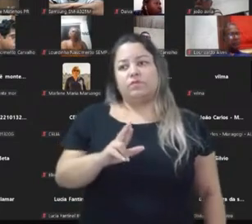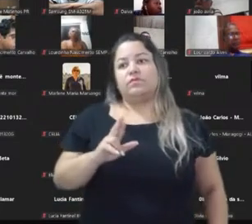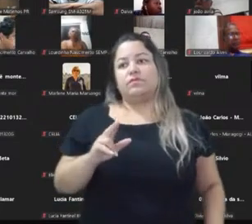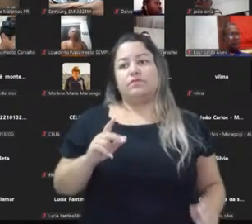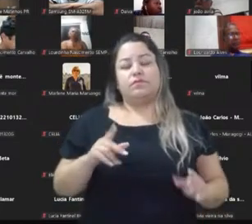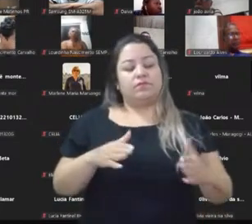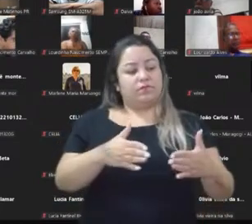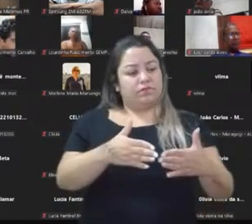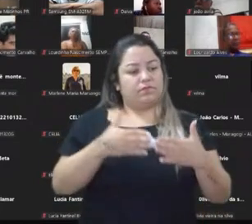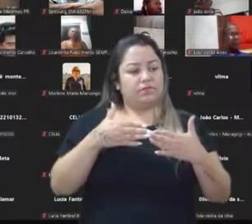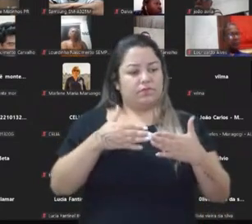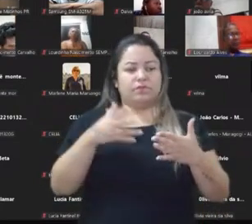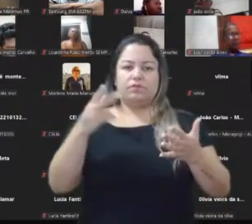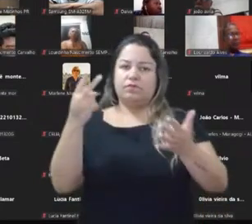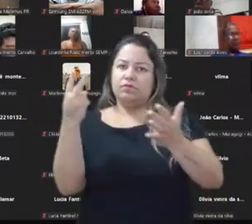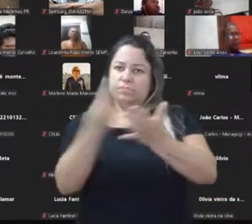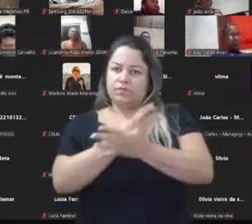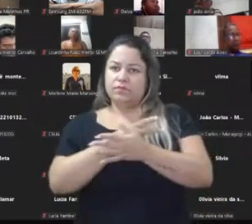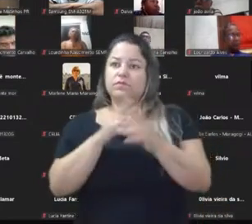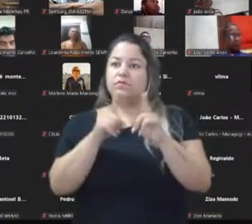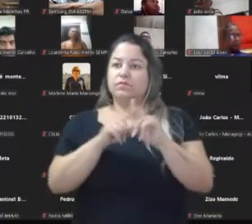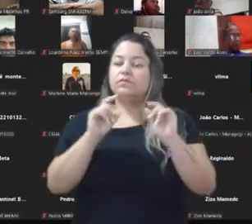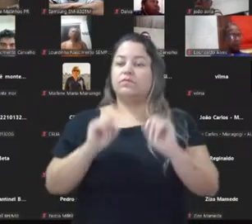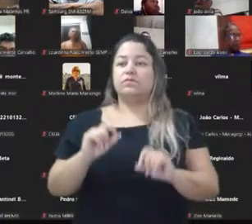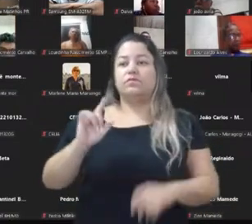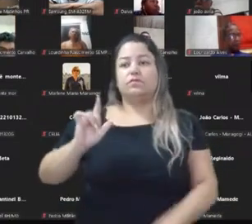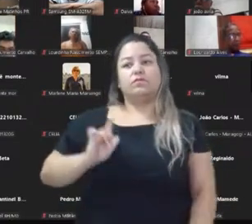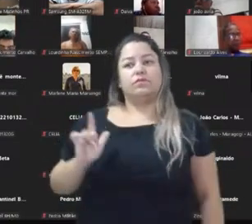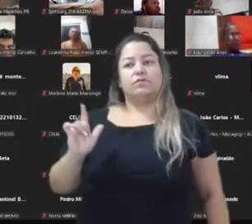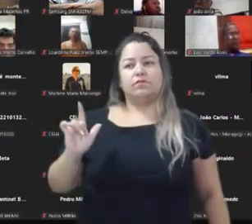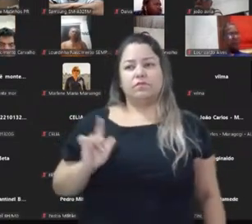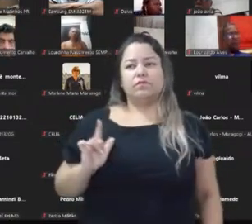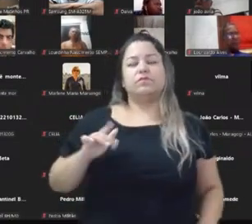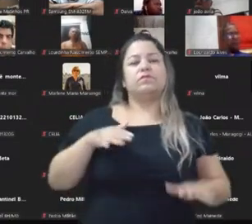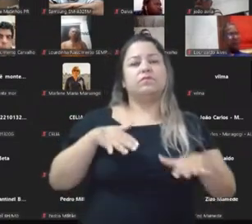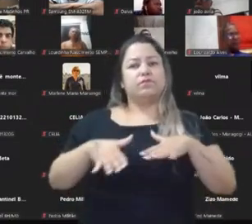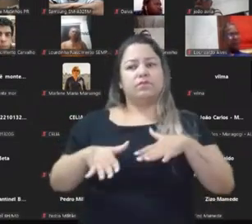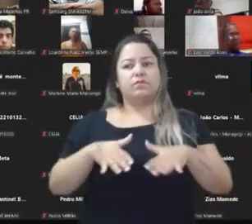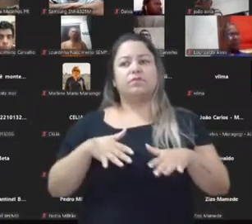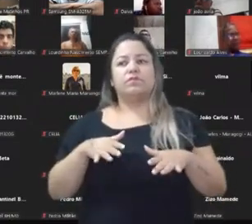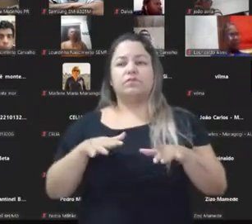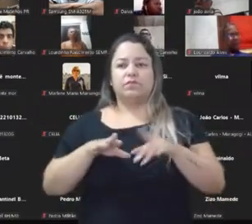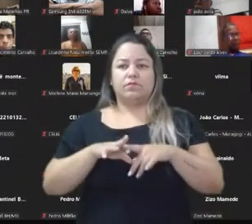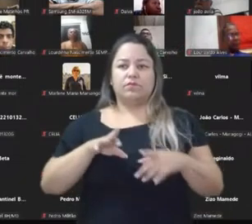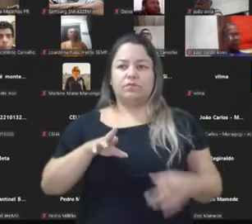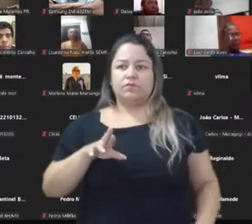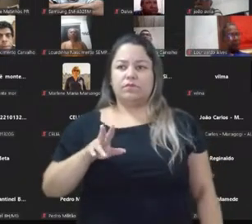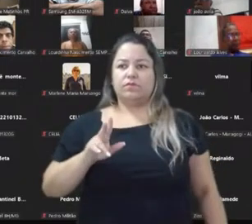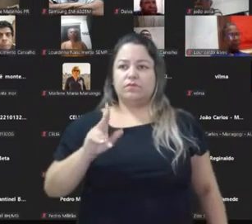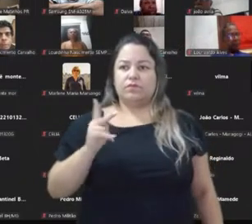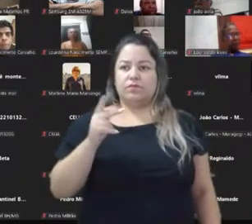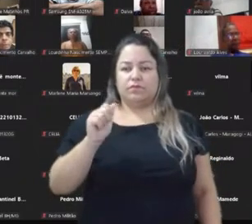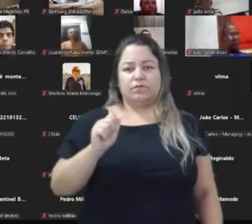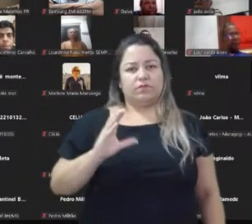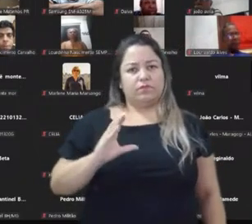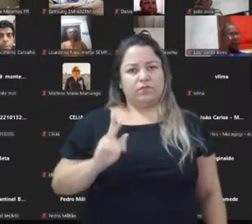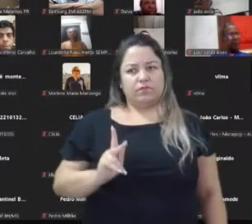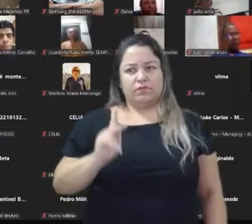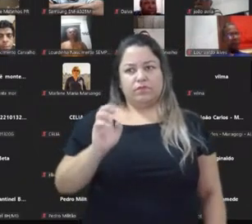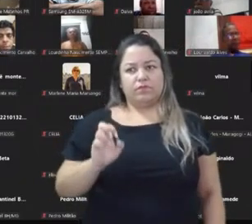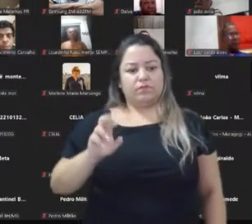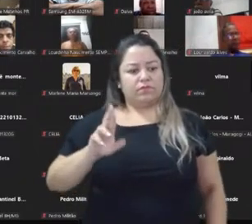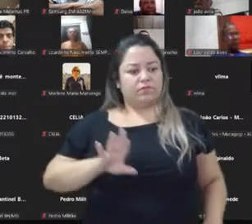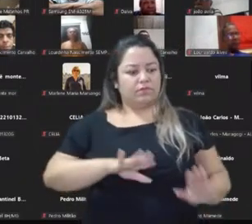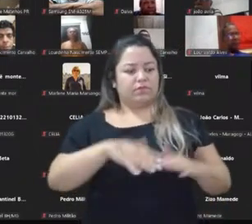gente pedir para que aconteça essas coisas que nem a dandar chegou aqui não tem que ter o movimento do hacker a fundação podia fazer uma escola de e